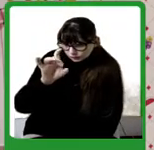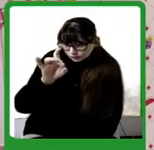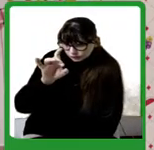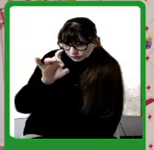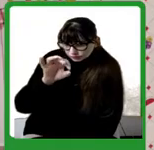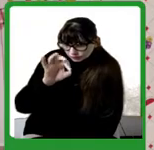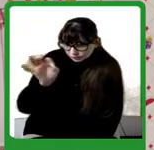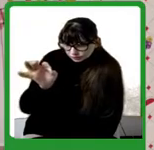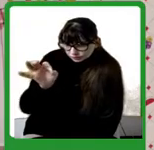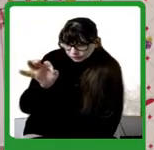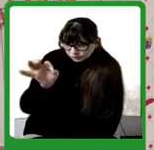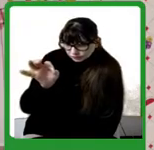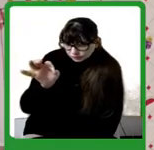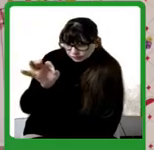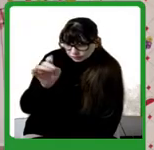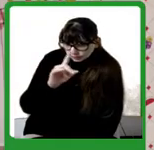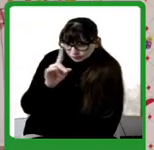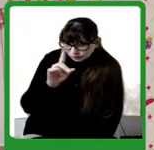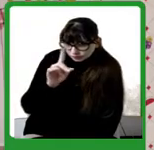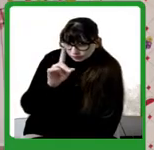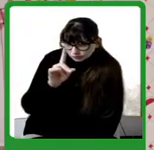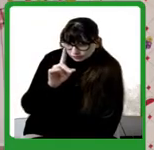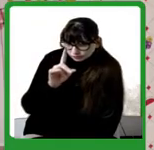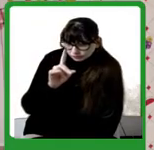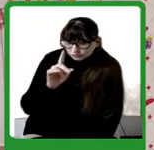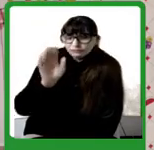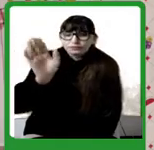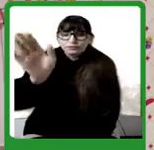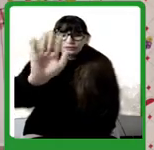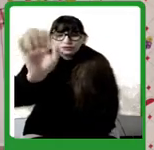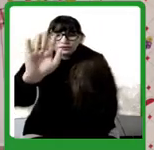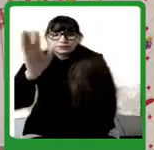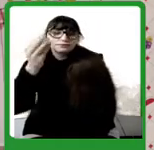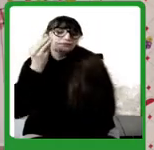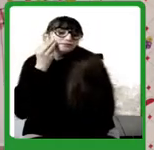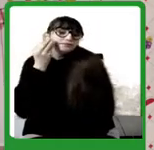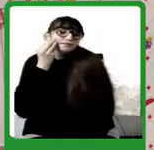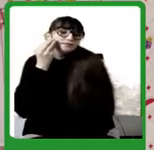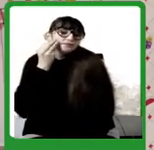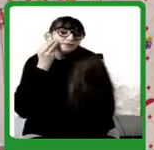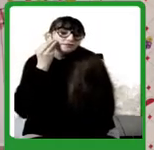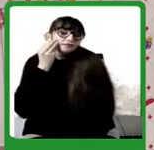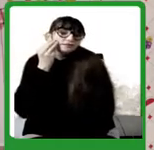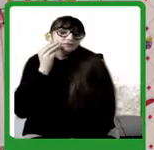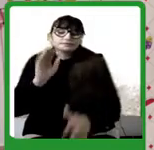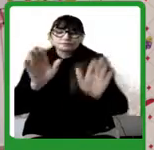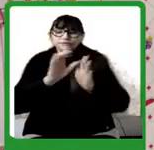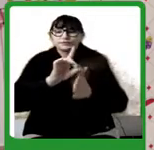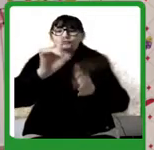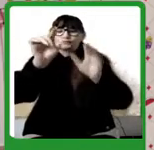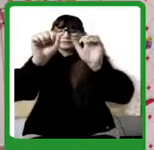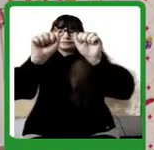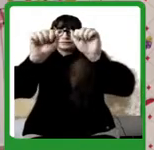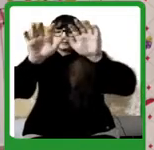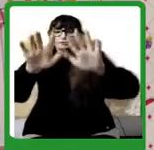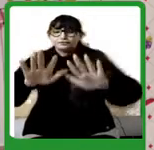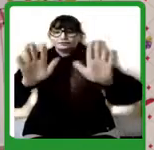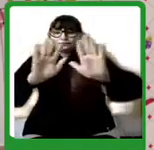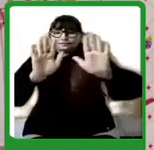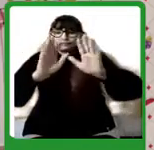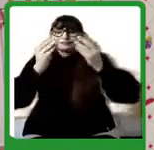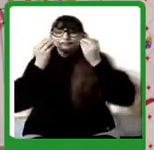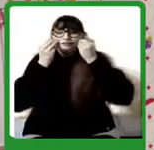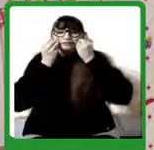Hã? Não? Don tchau. Gente, eu vou lá. Diga tchau e fiquem com Deus. Tchau, gente. Tudo de bom para